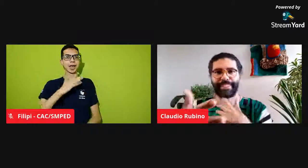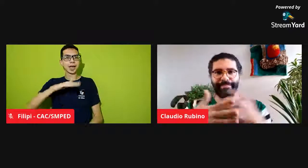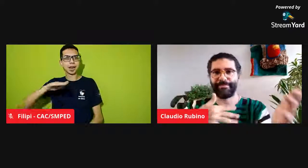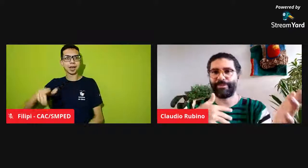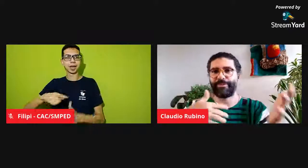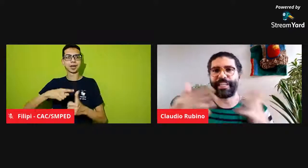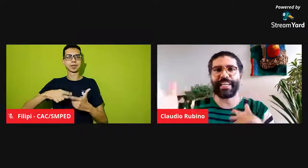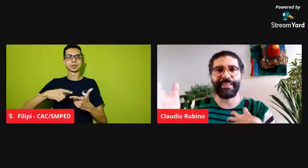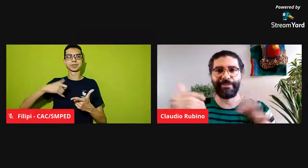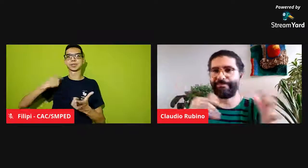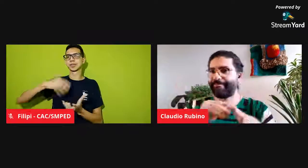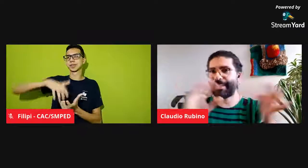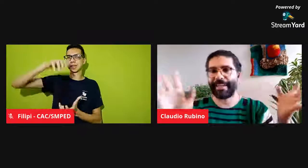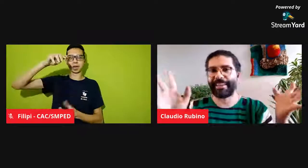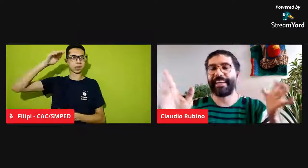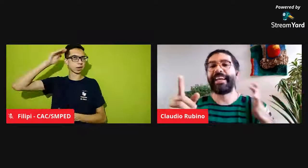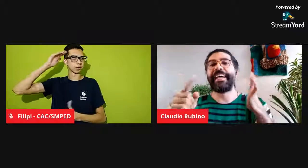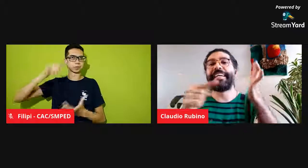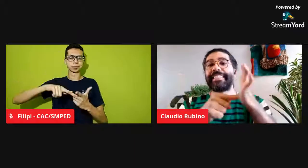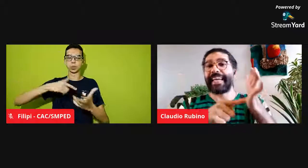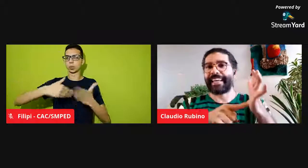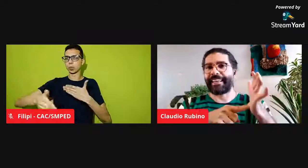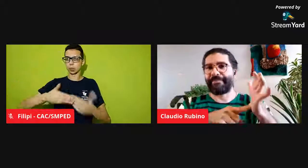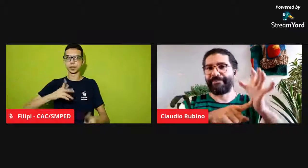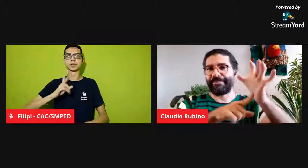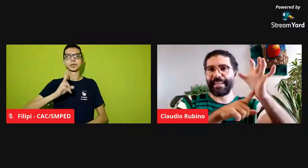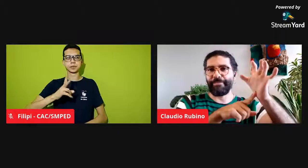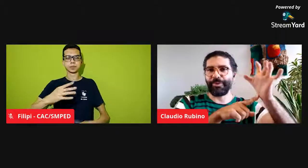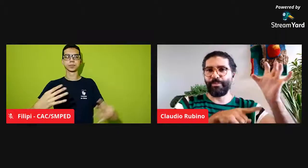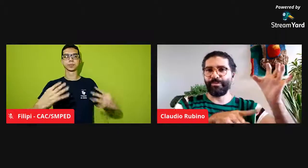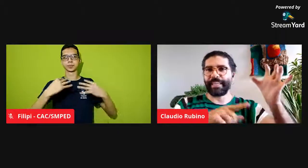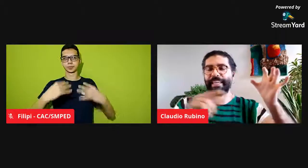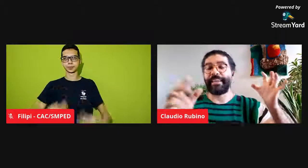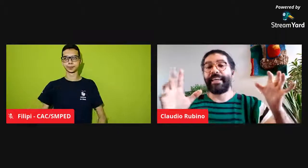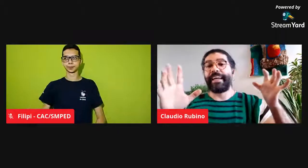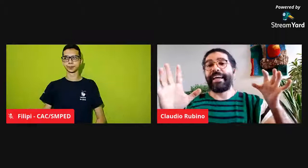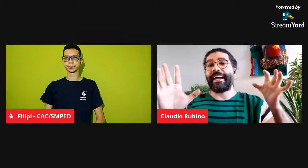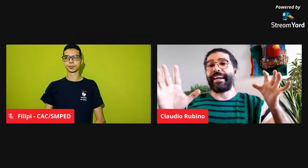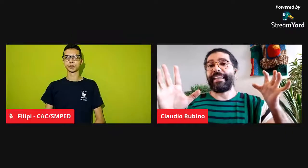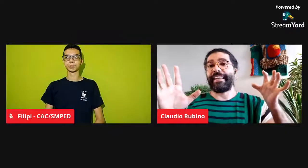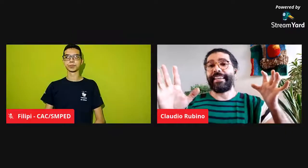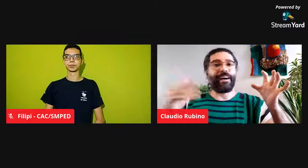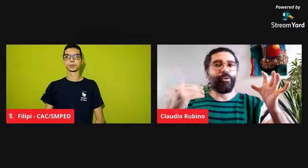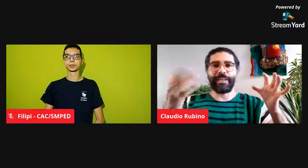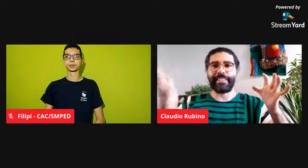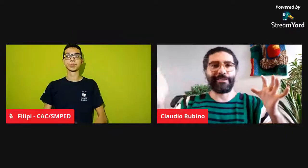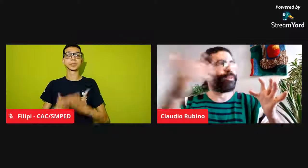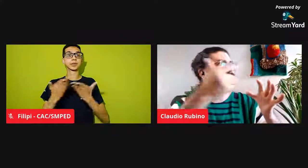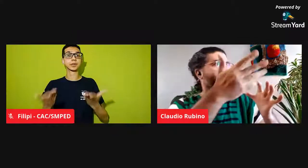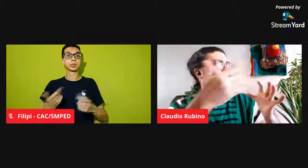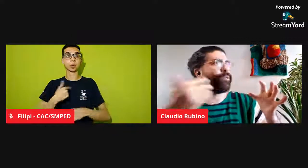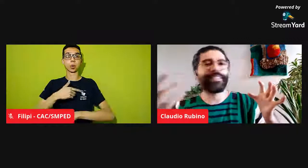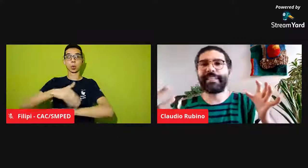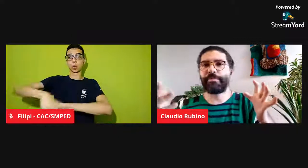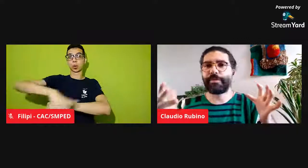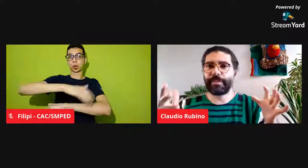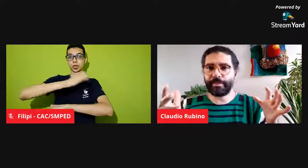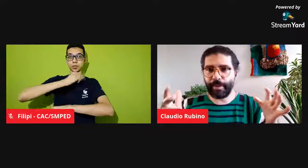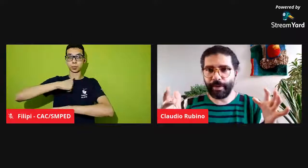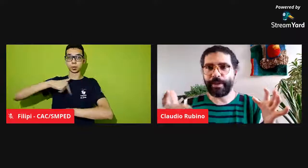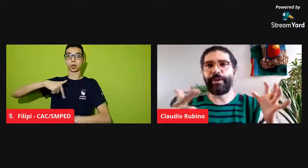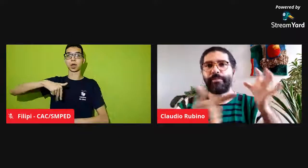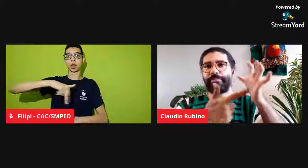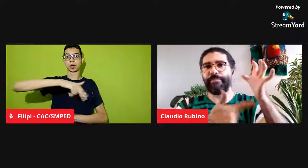idoso, tanto faz. O gênero também. Seguem, né? É muito comum seguir. Aí, na rua, às vezes eu estou andando na rua,